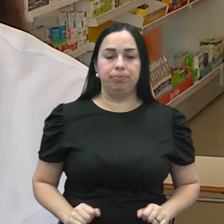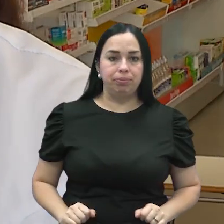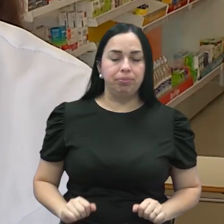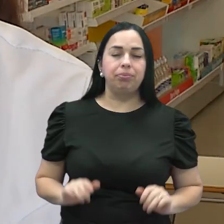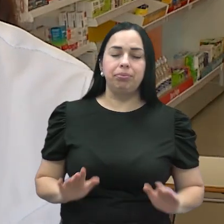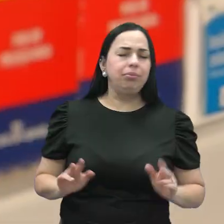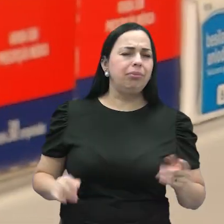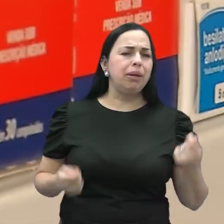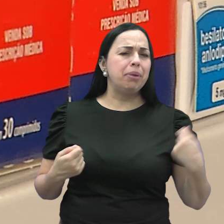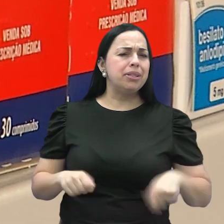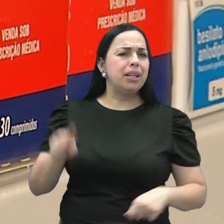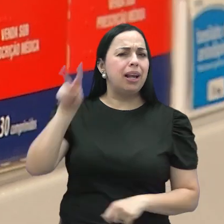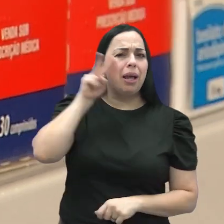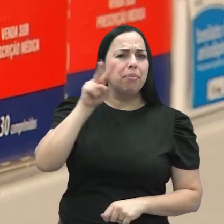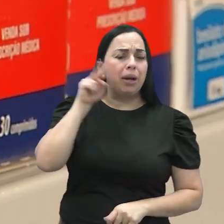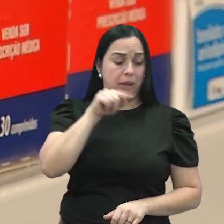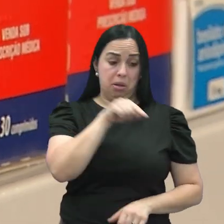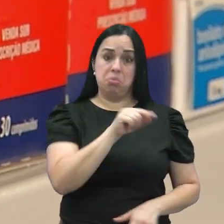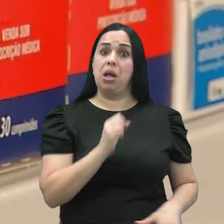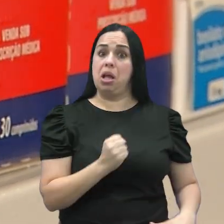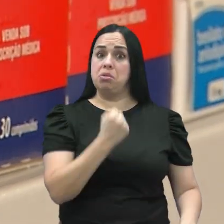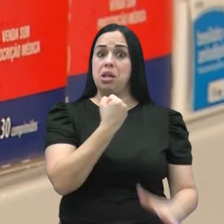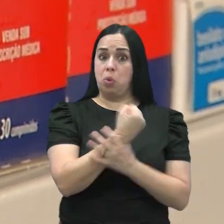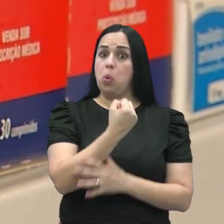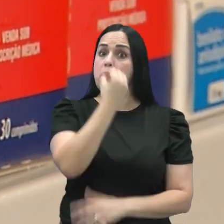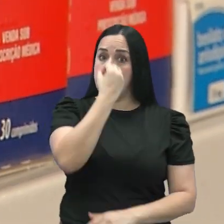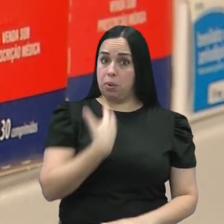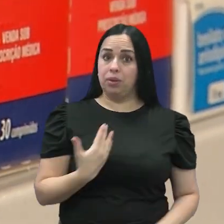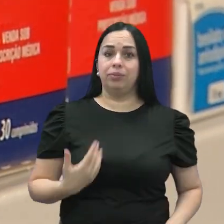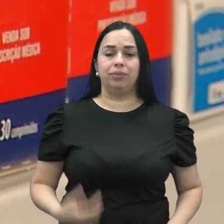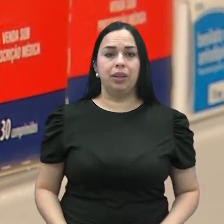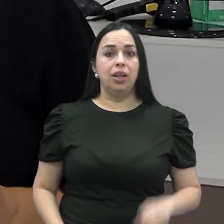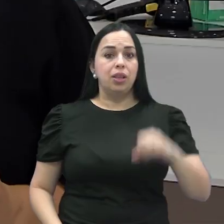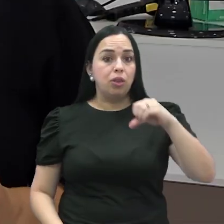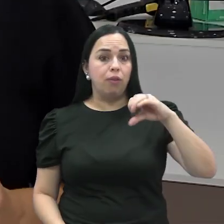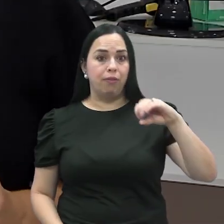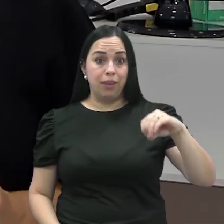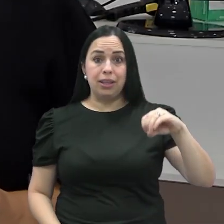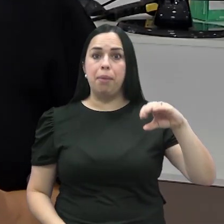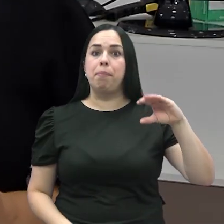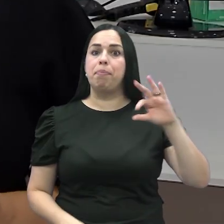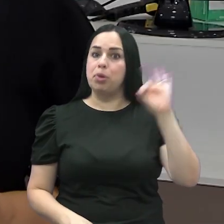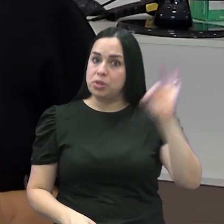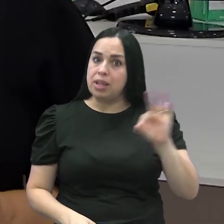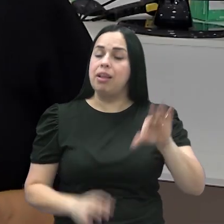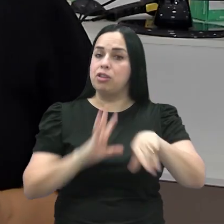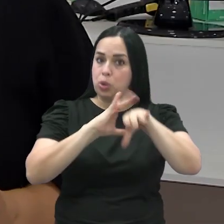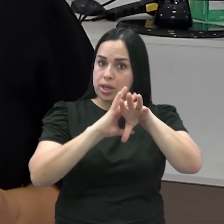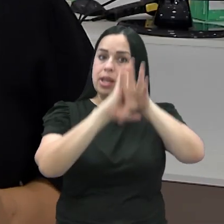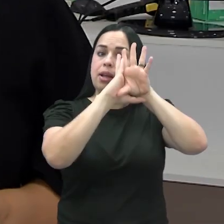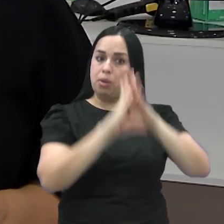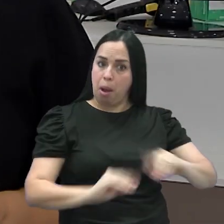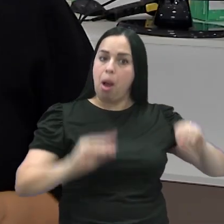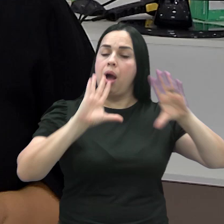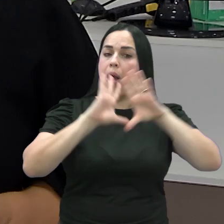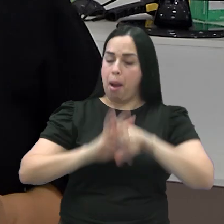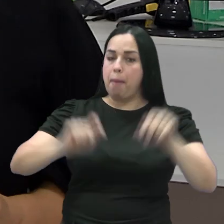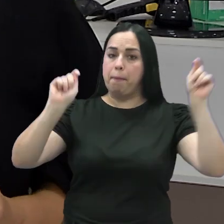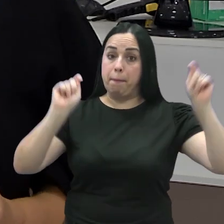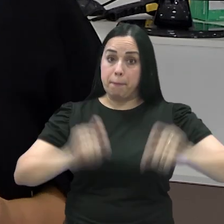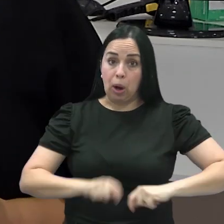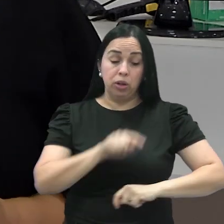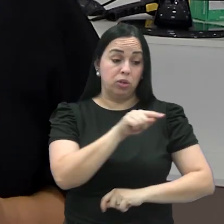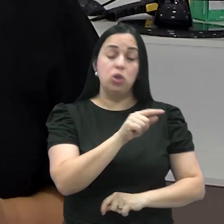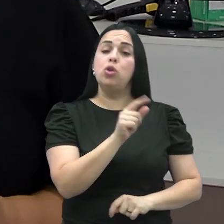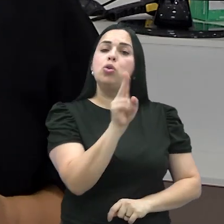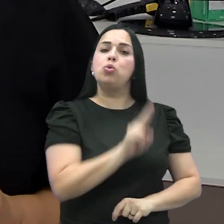medicamento genérico. Vale lembrar que os genéricos são seguros e eficazes. 90% das doenças podem ser tratadas com